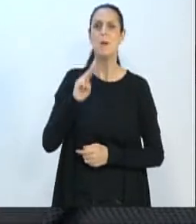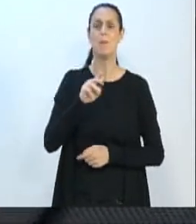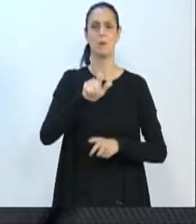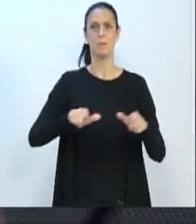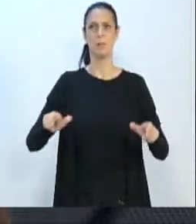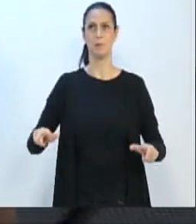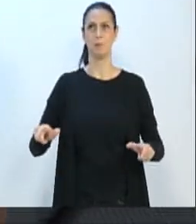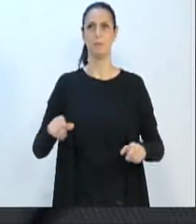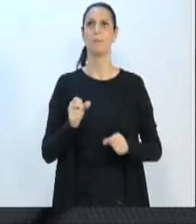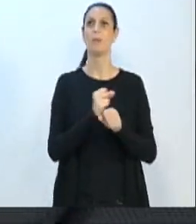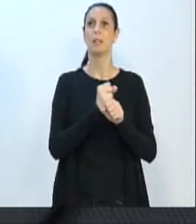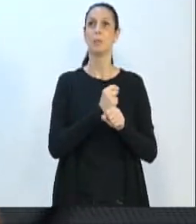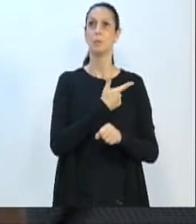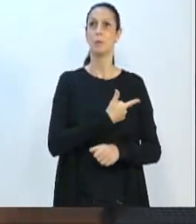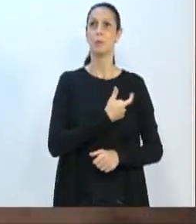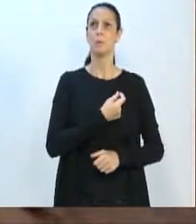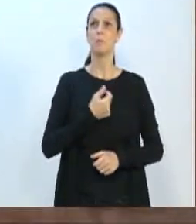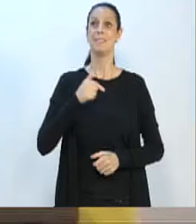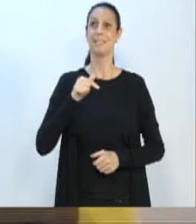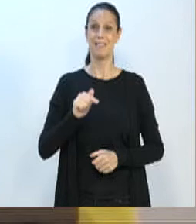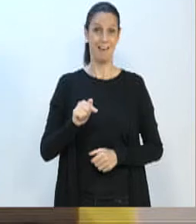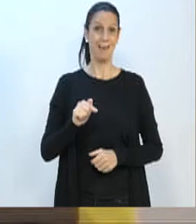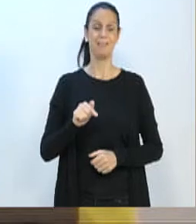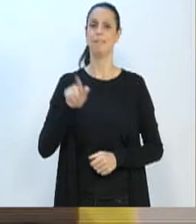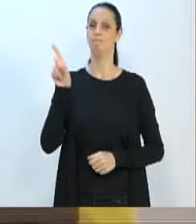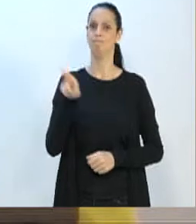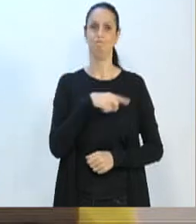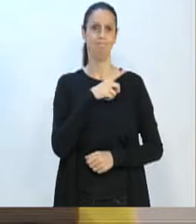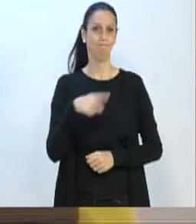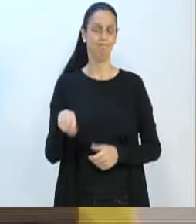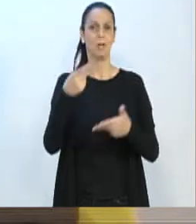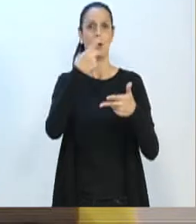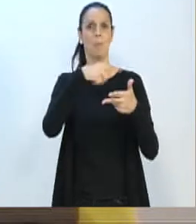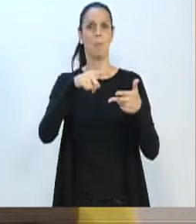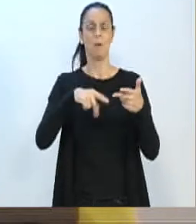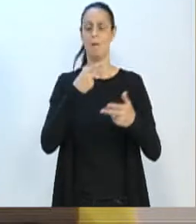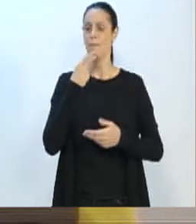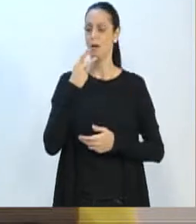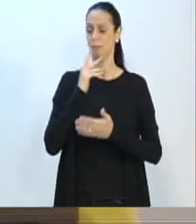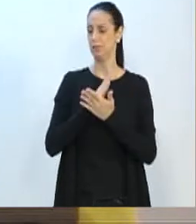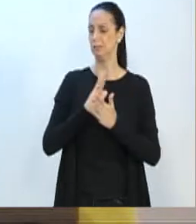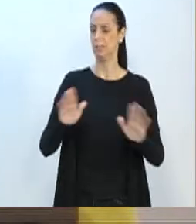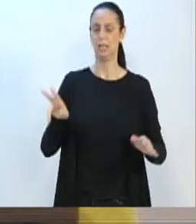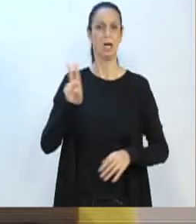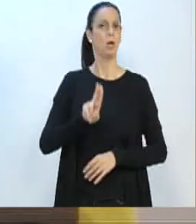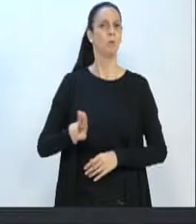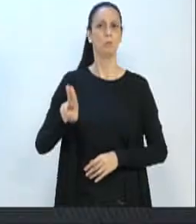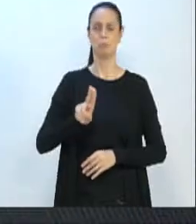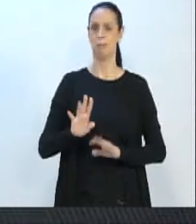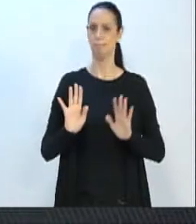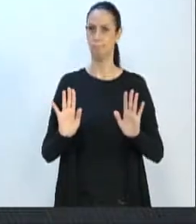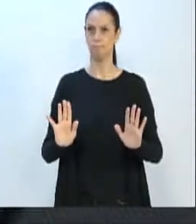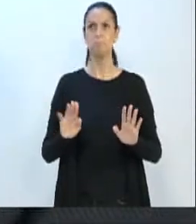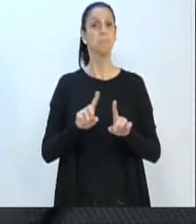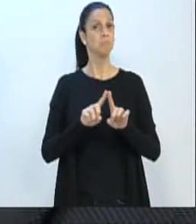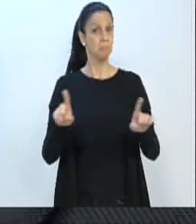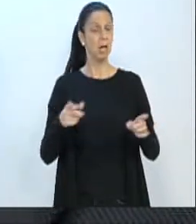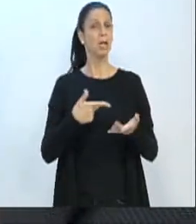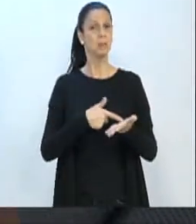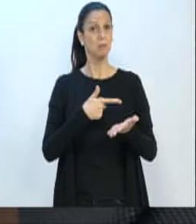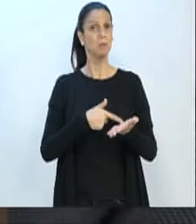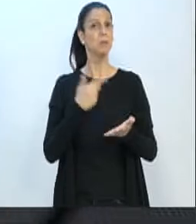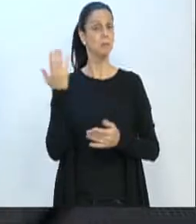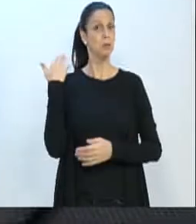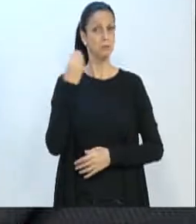em 2007, na verdade, o MEC recomendou o não uso dela mais, né? Mas isso não tira o mérito do que ela fez,